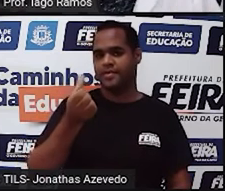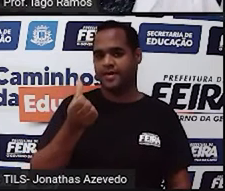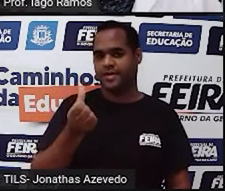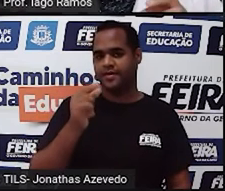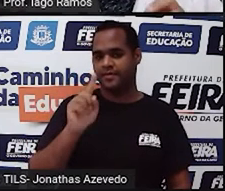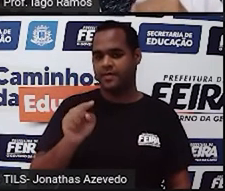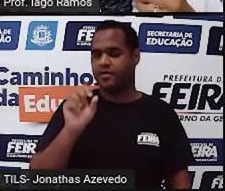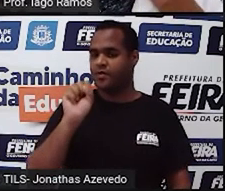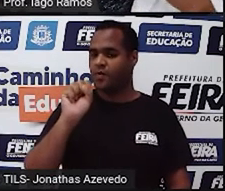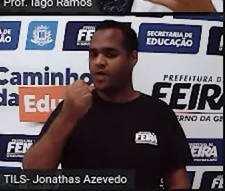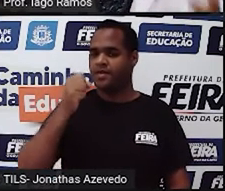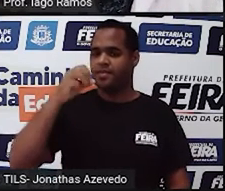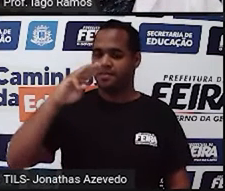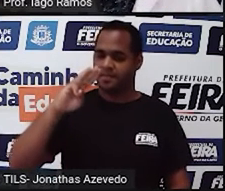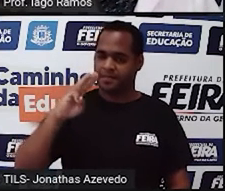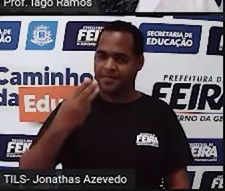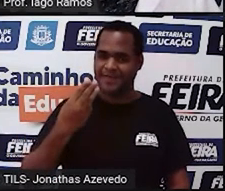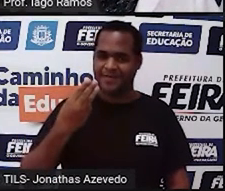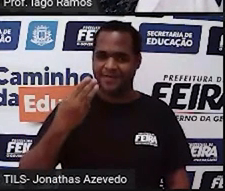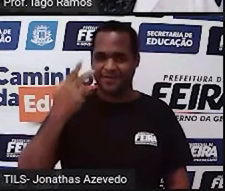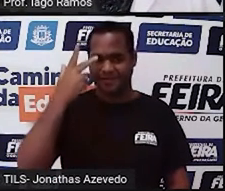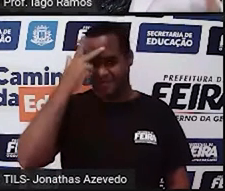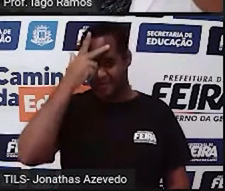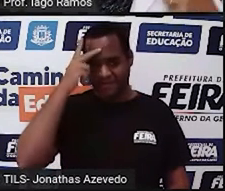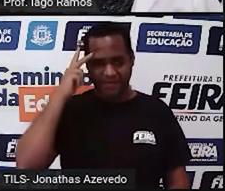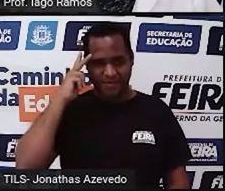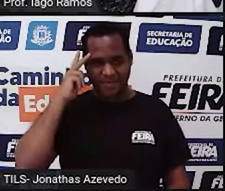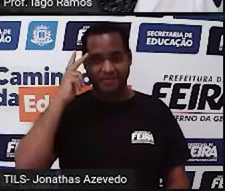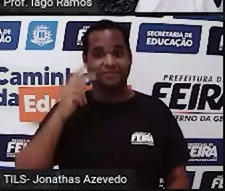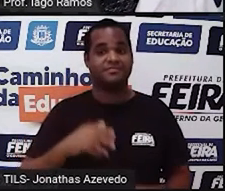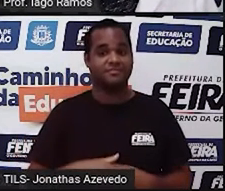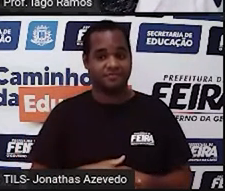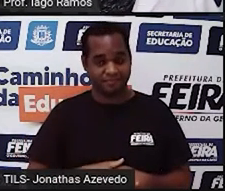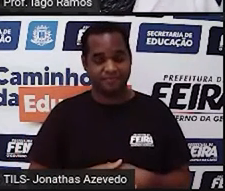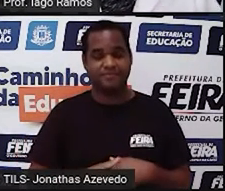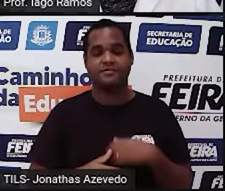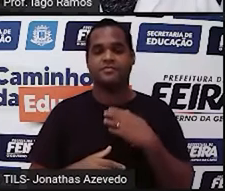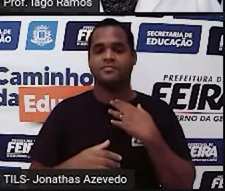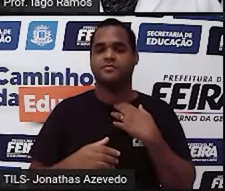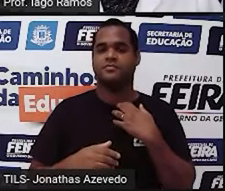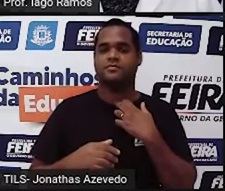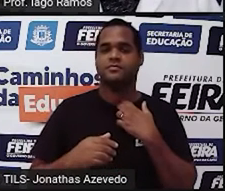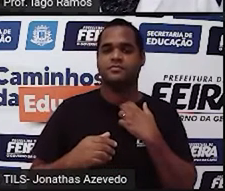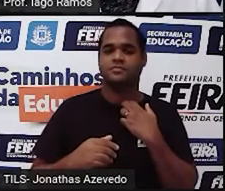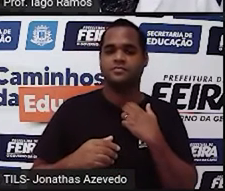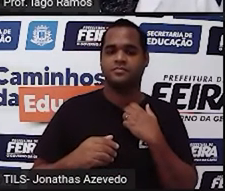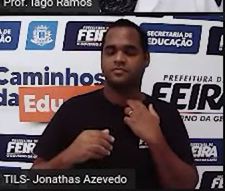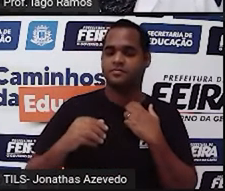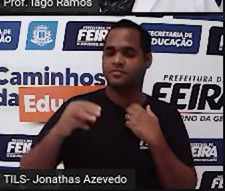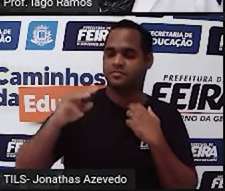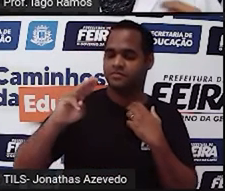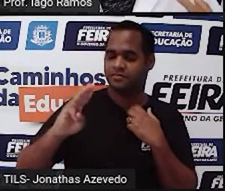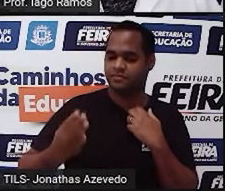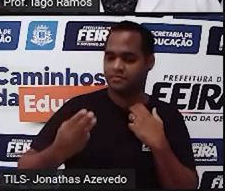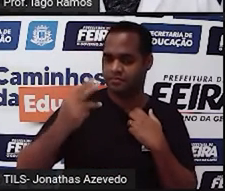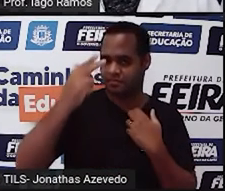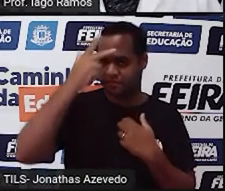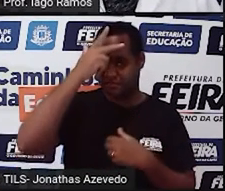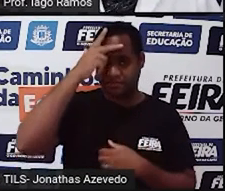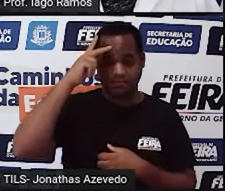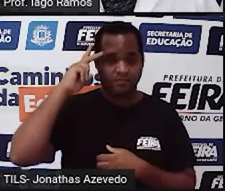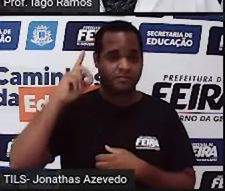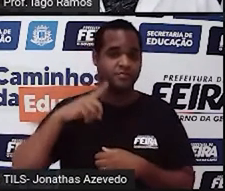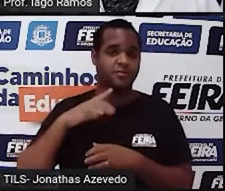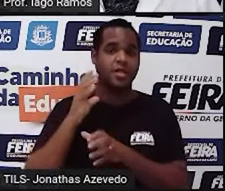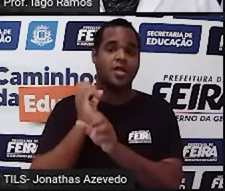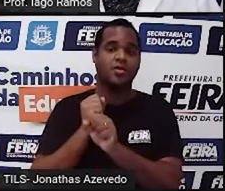86,8 milhões de pessoas mas tem um detalhe esses milhões de pessoas tá quanto as